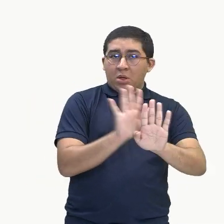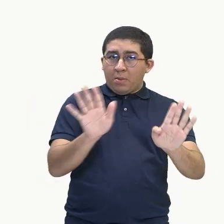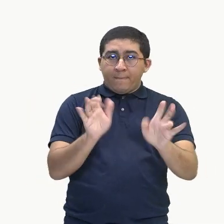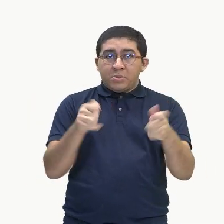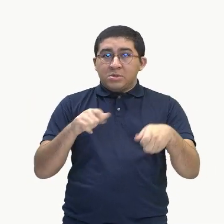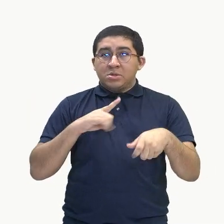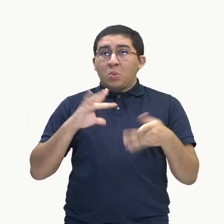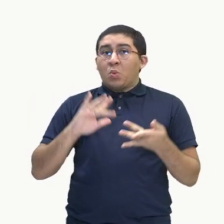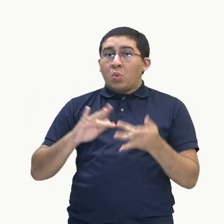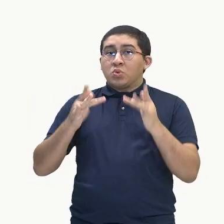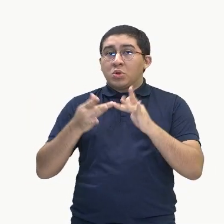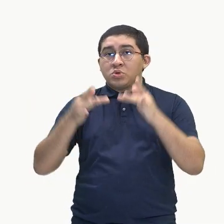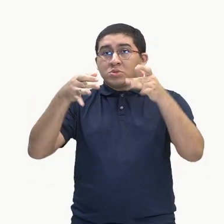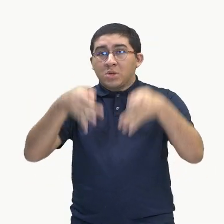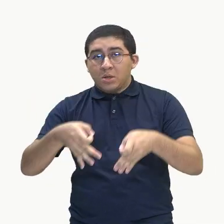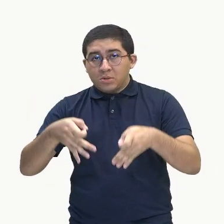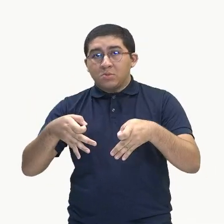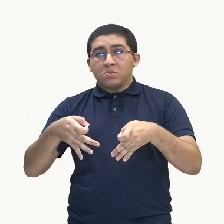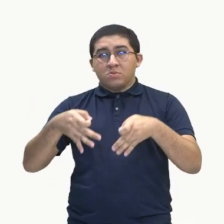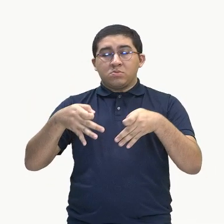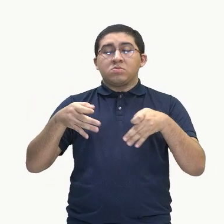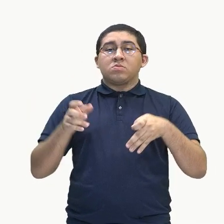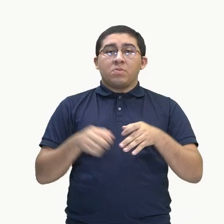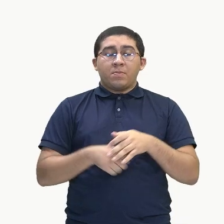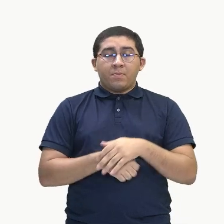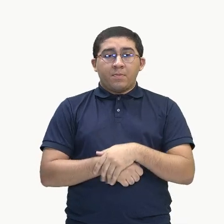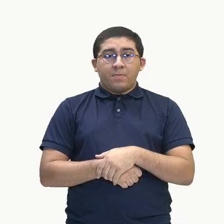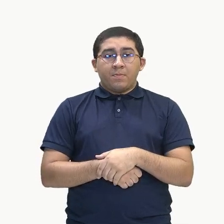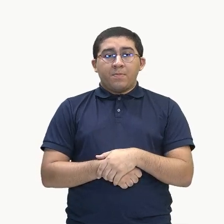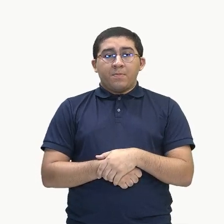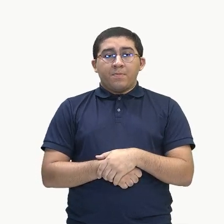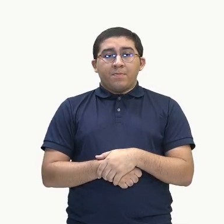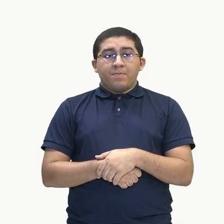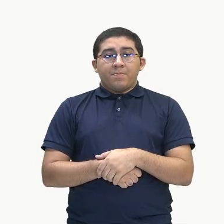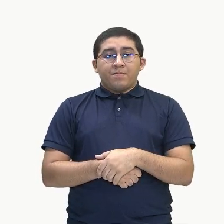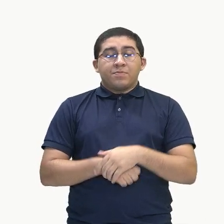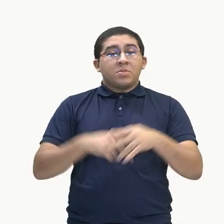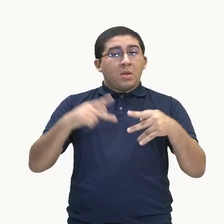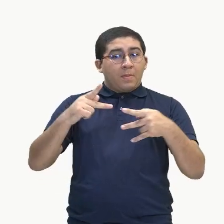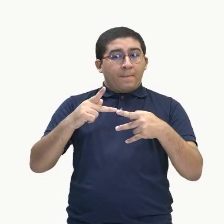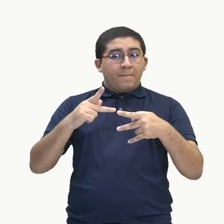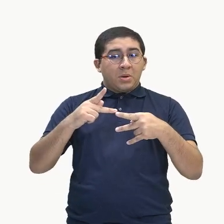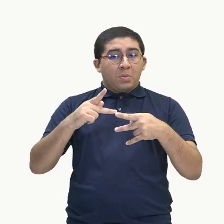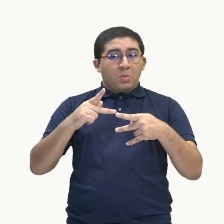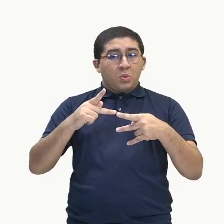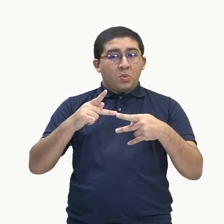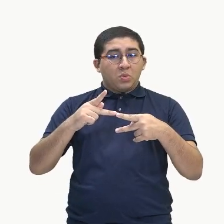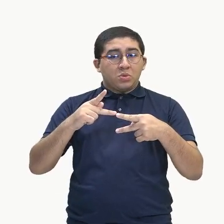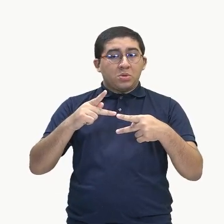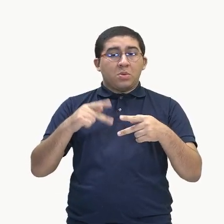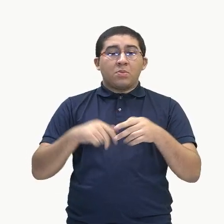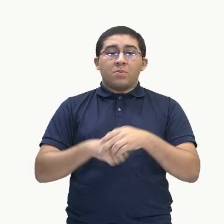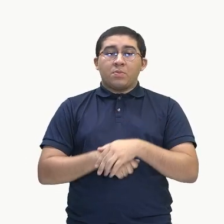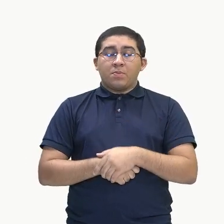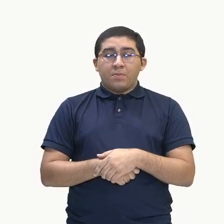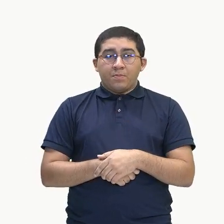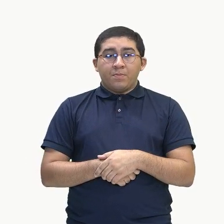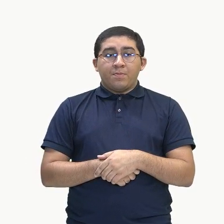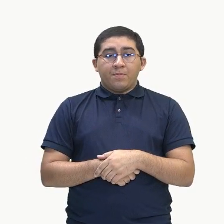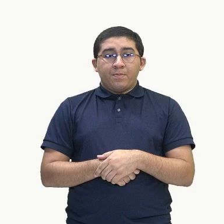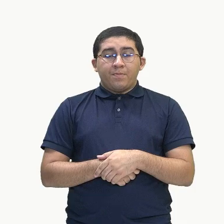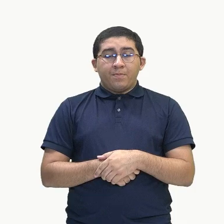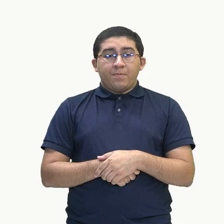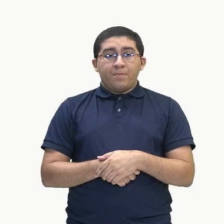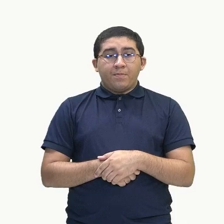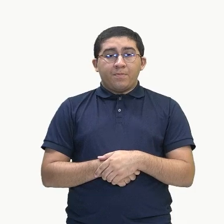vai conectar ideias, tá? Então, isso é preposição. Então, I am interested in